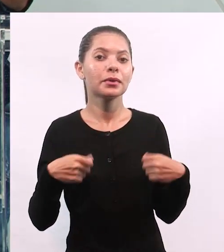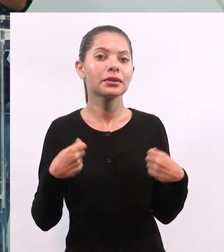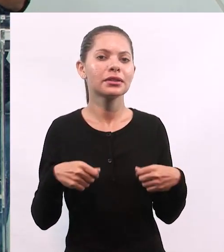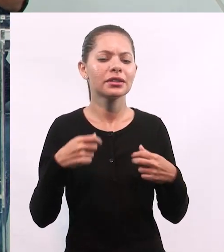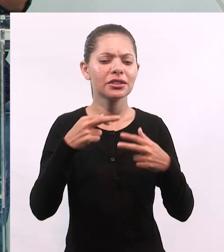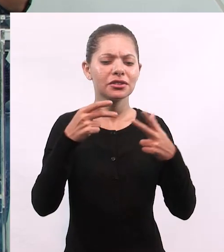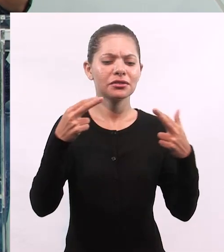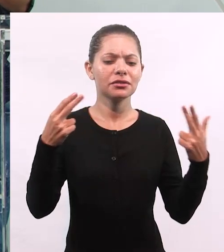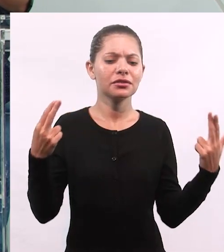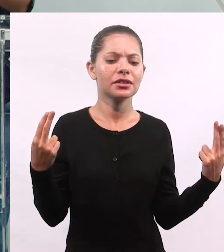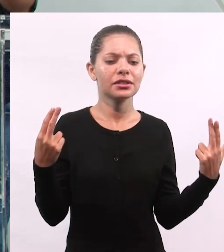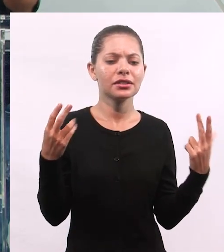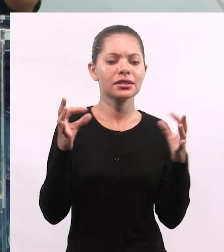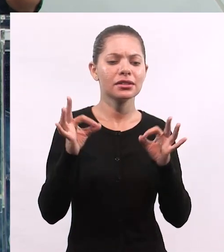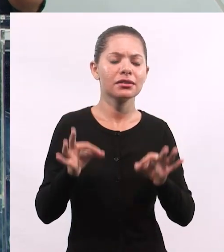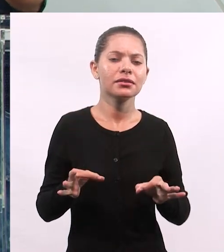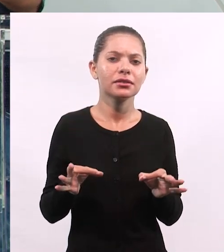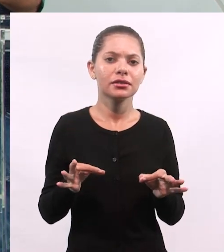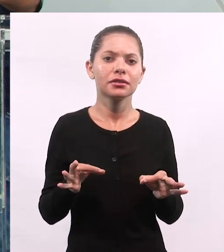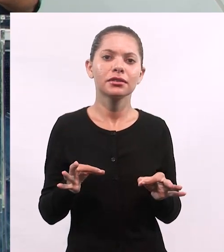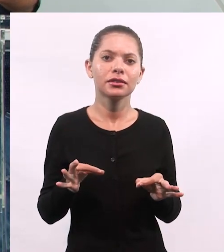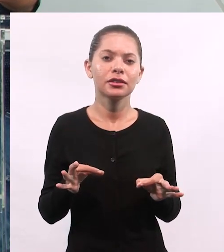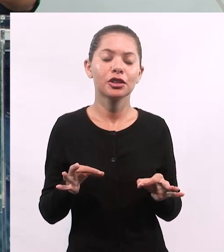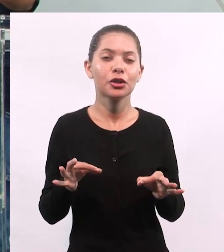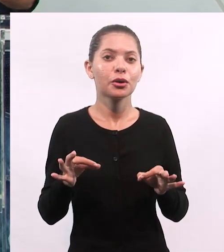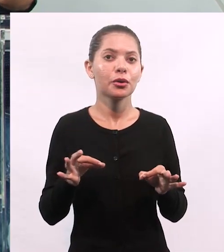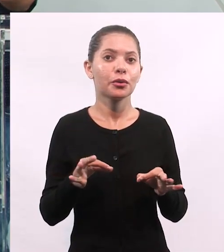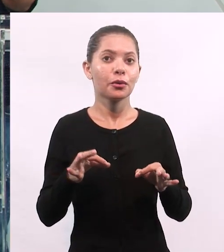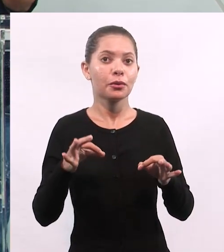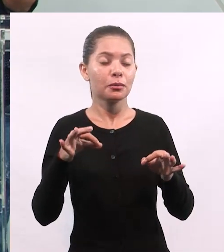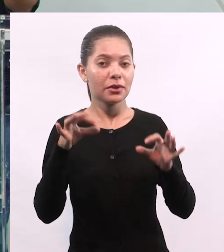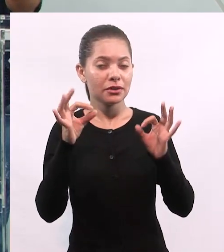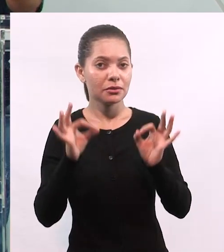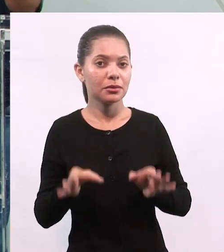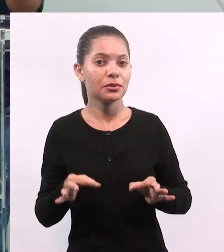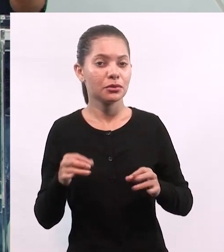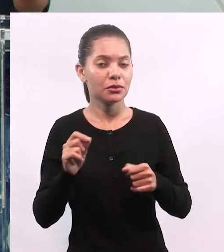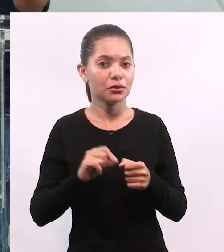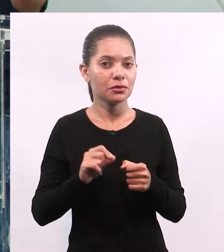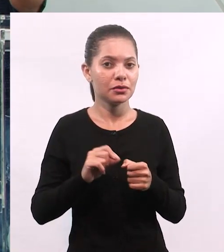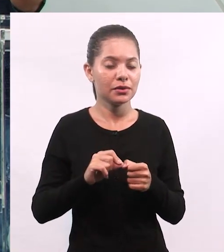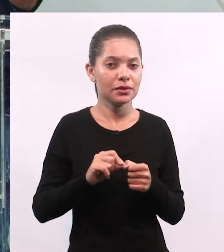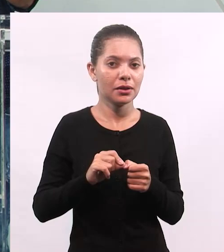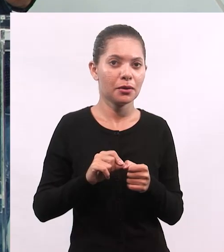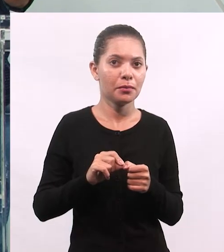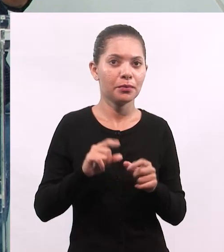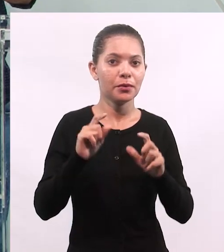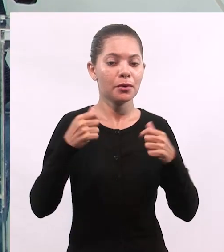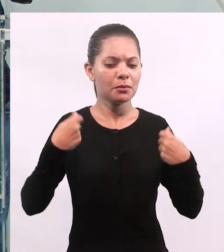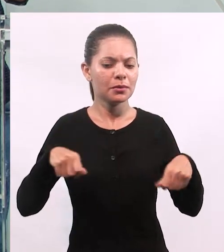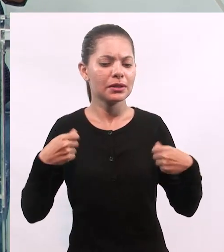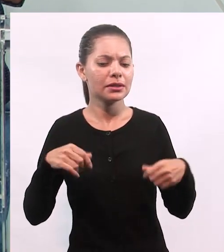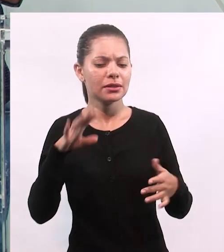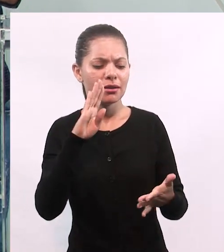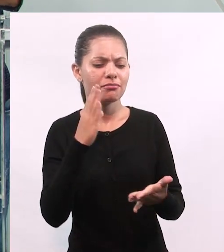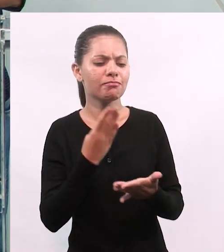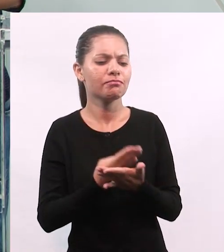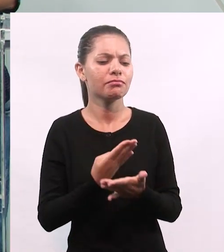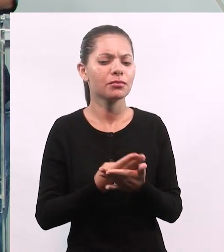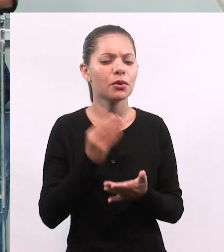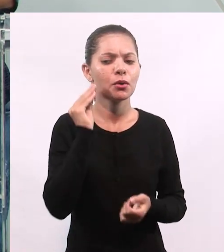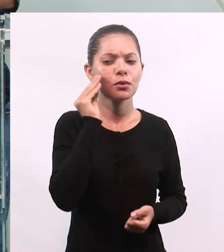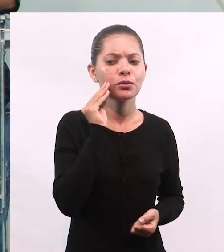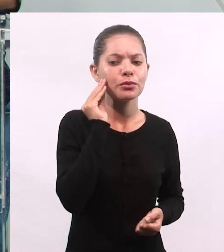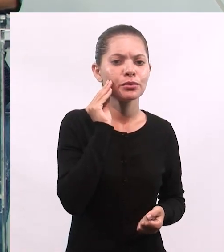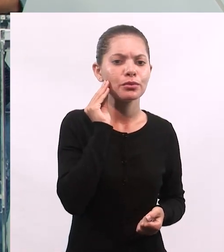feita de diversas proposições, diversas afirmações. E quanto mais afirmações eu fizer, essas afirmações vão carecer